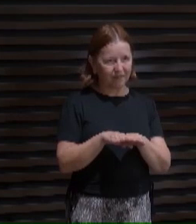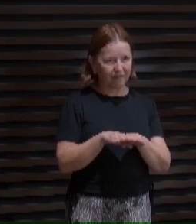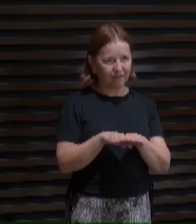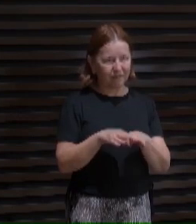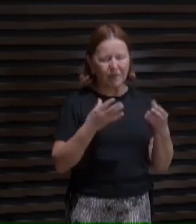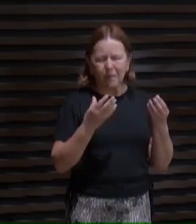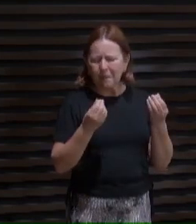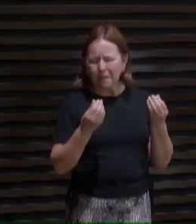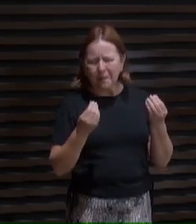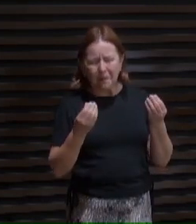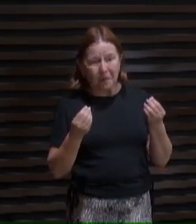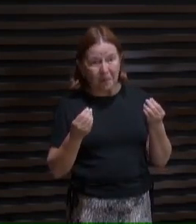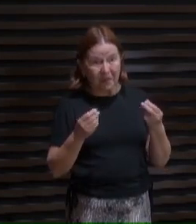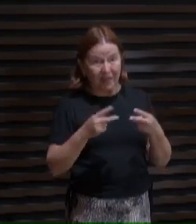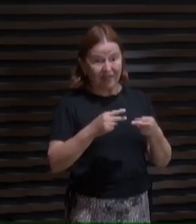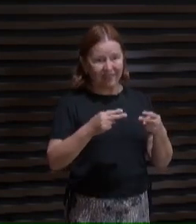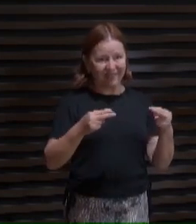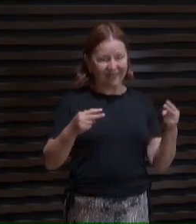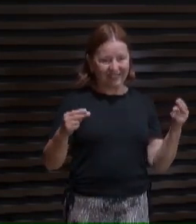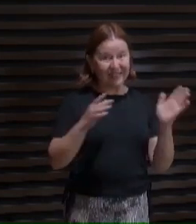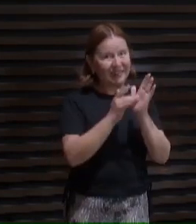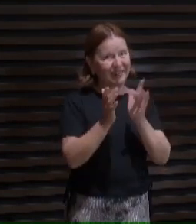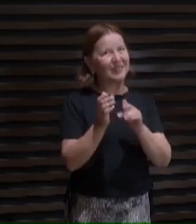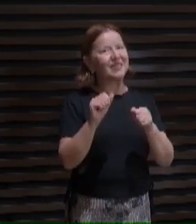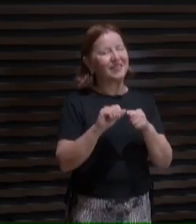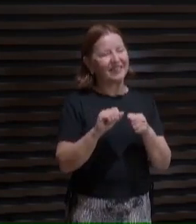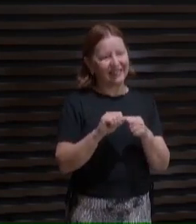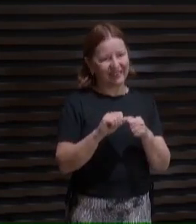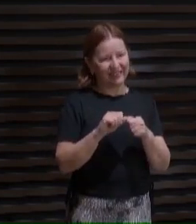muitas outras coisas que Jesus fez.